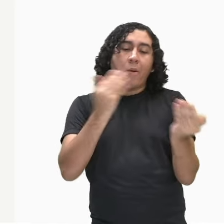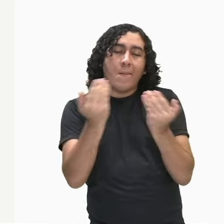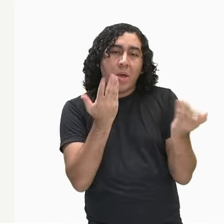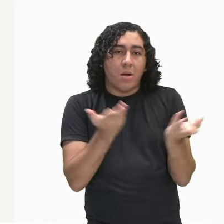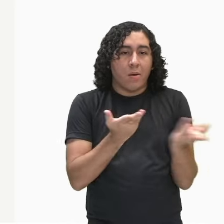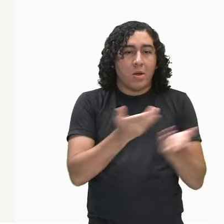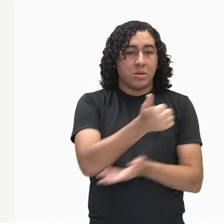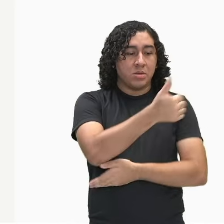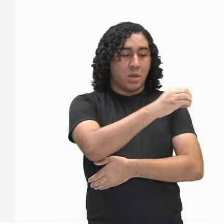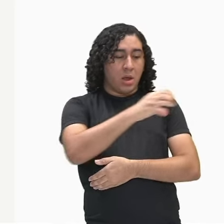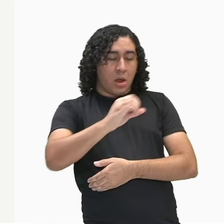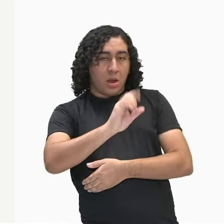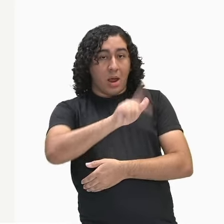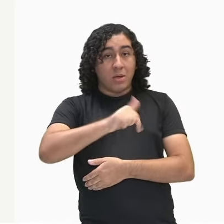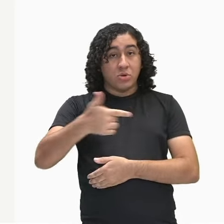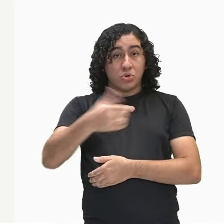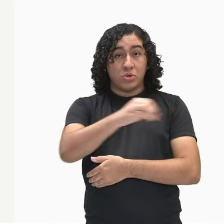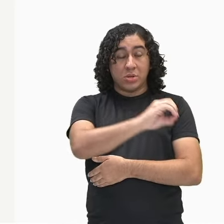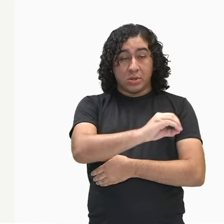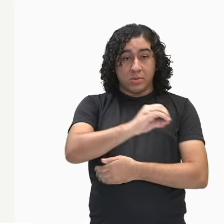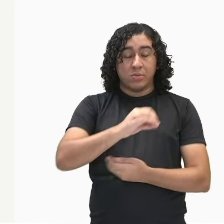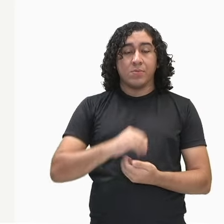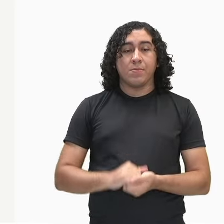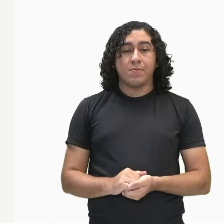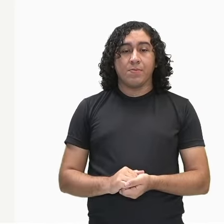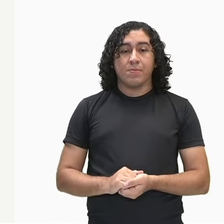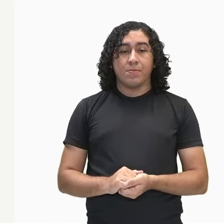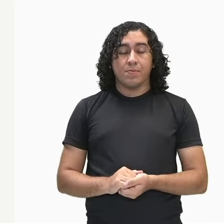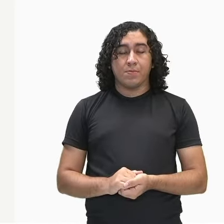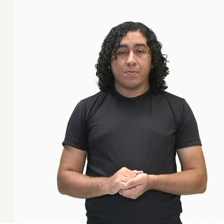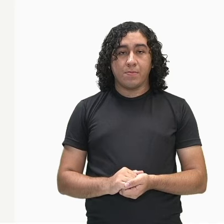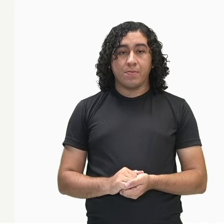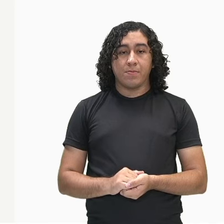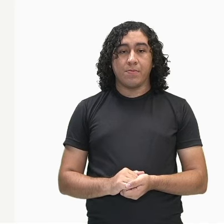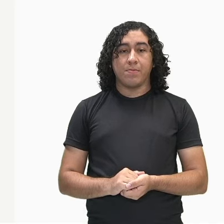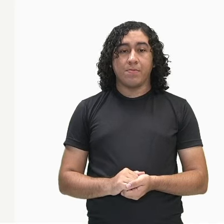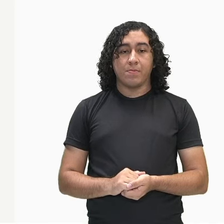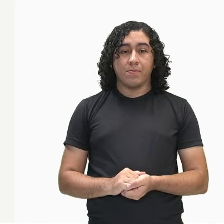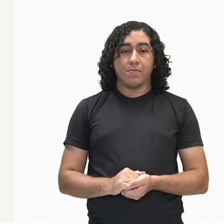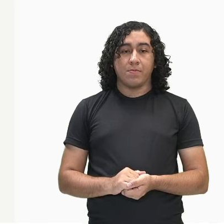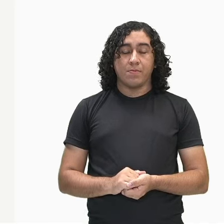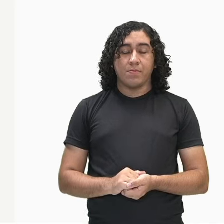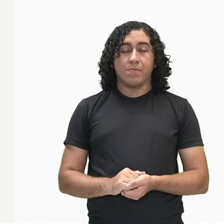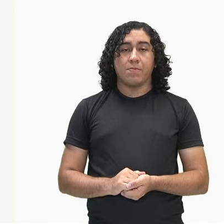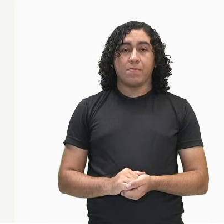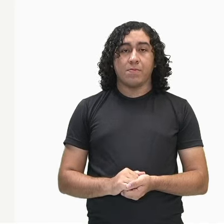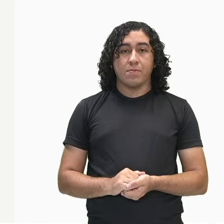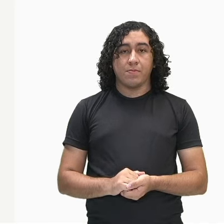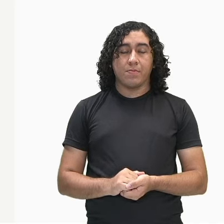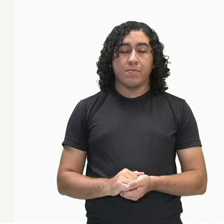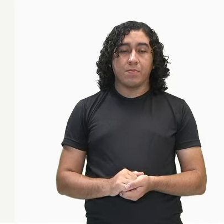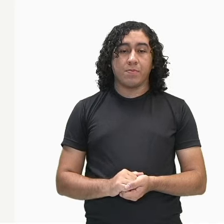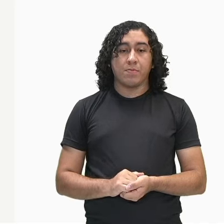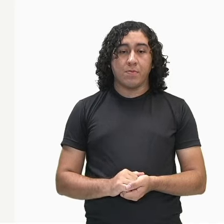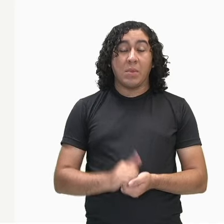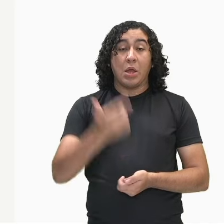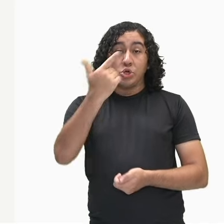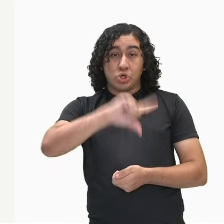ele aumentou para 200 gramas de água. E aí, novamente, uma regra de 3.